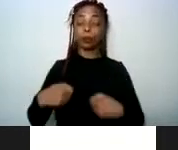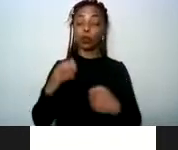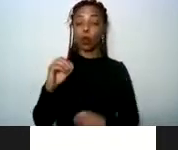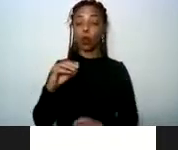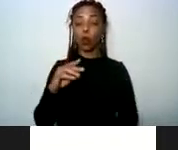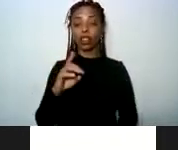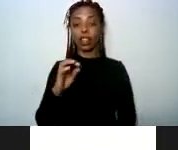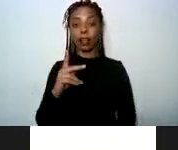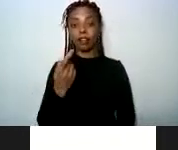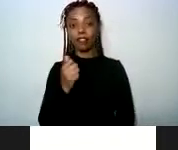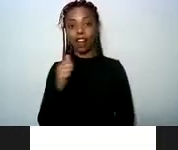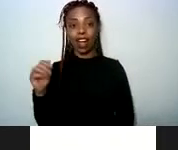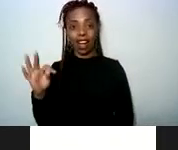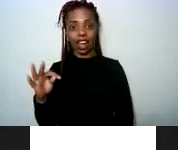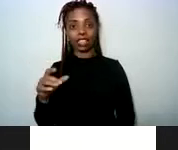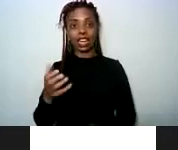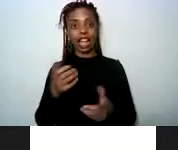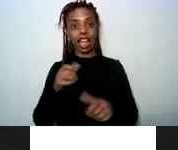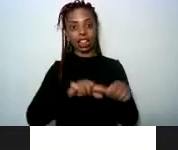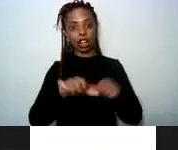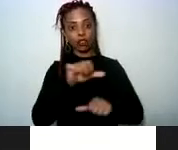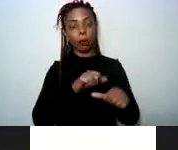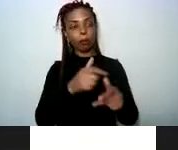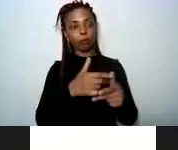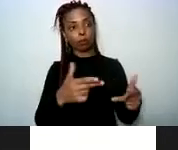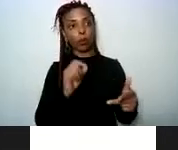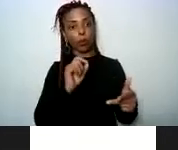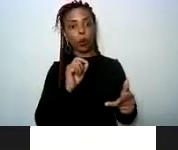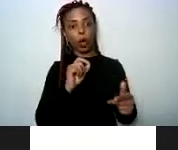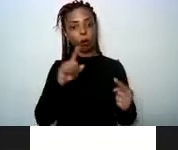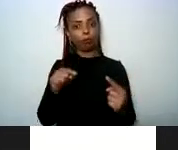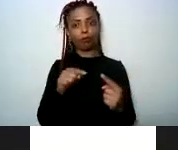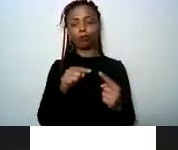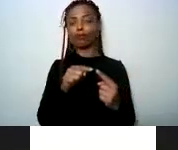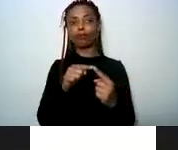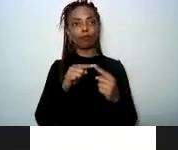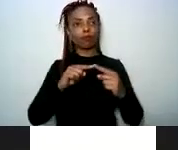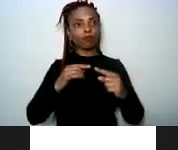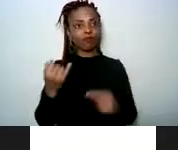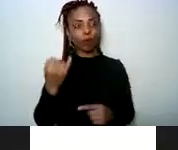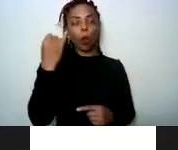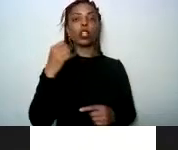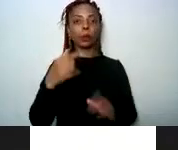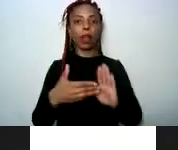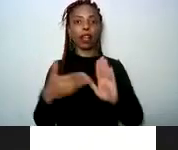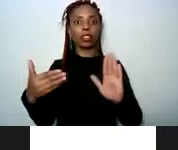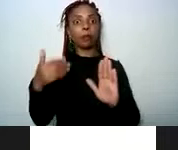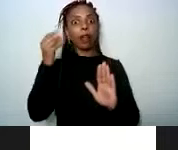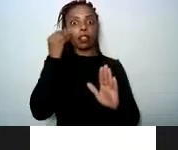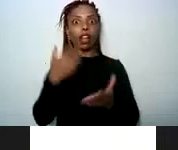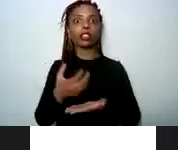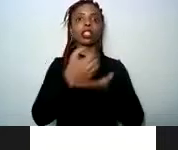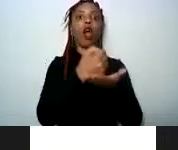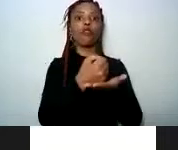bens em cânones e objetivos excepcionais pela sua estética como justificativa para sua salvaguarda